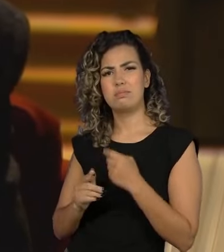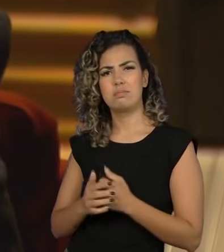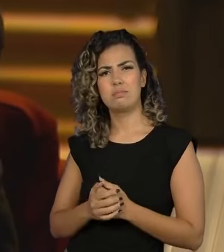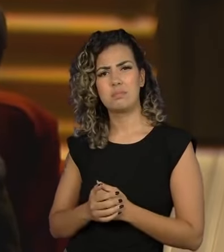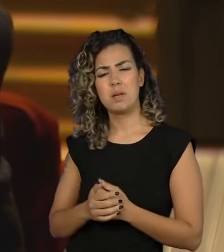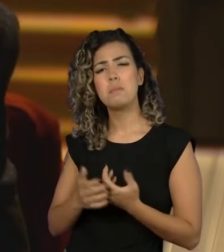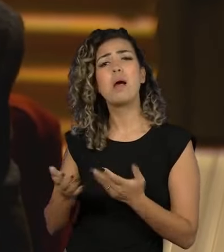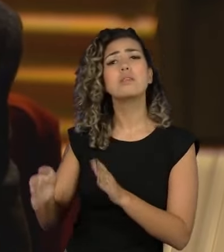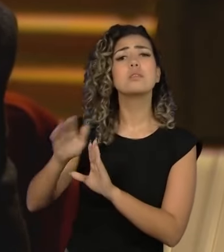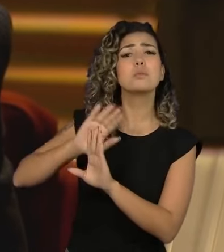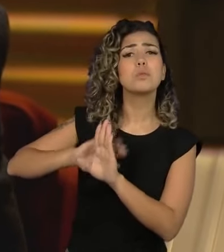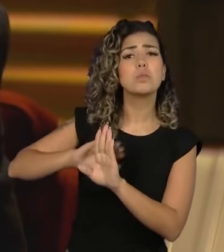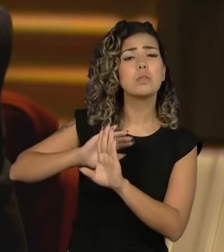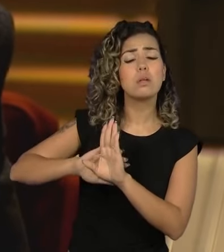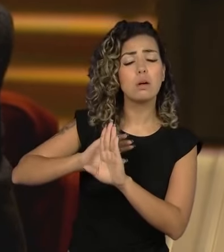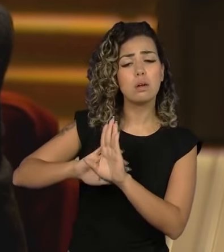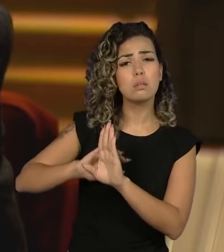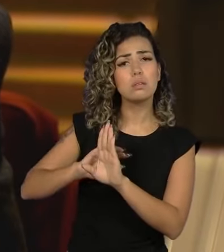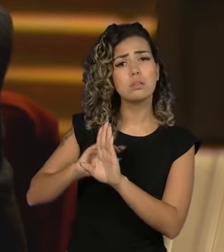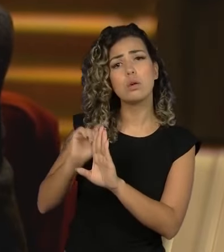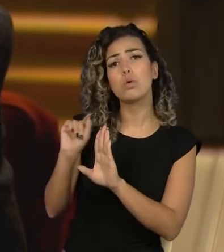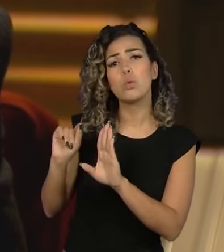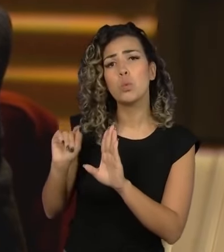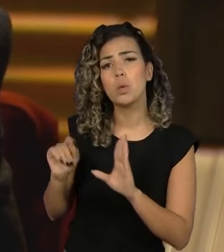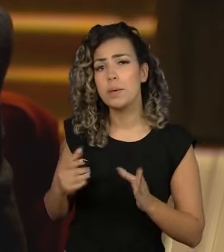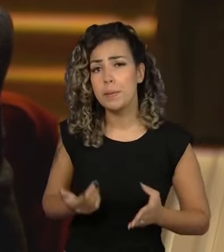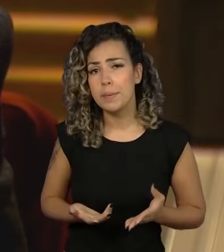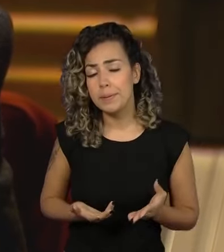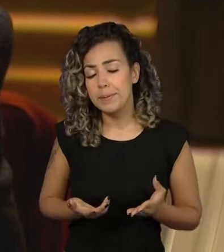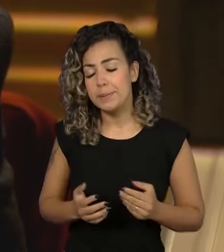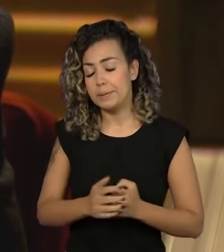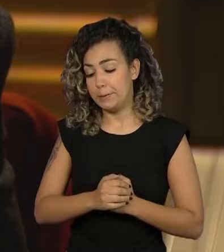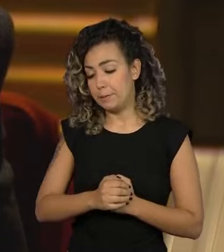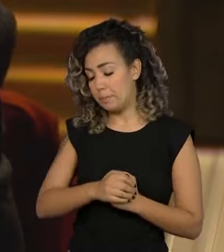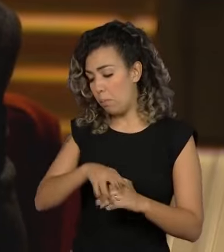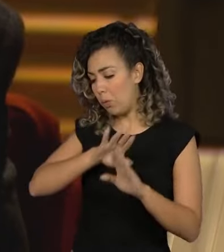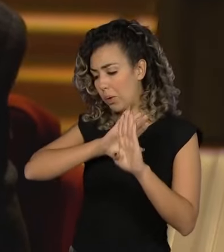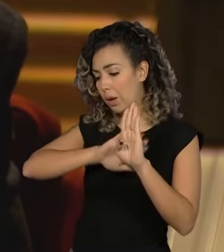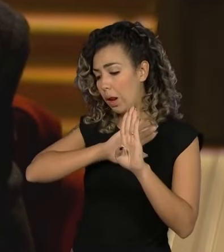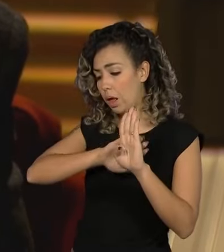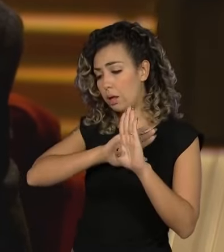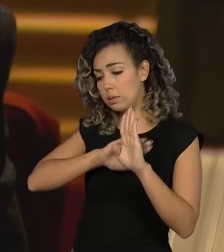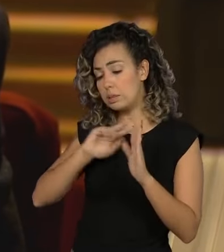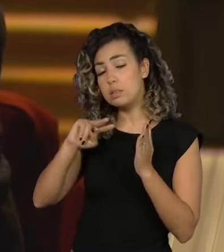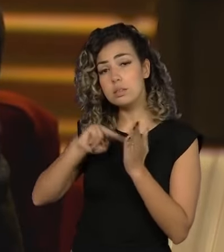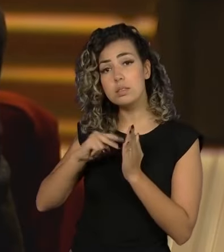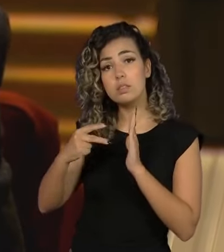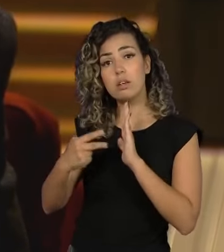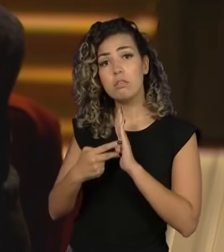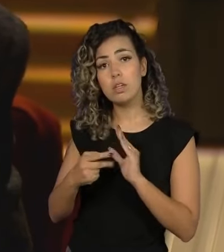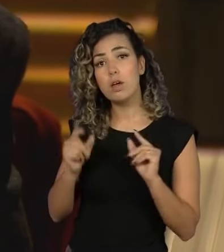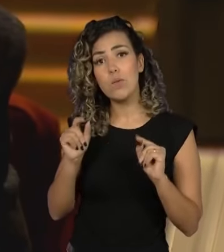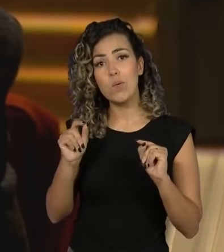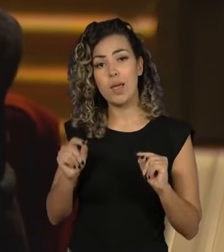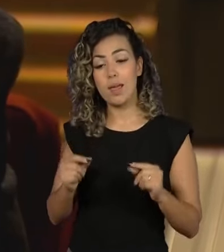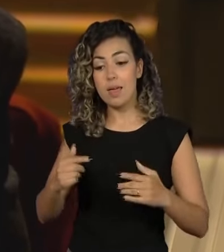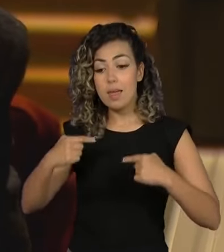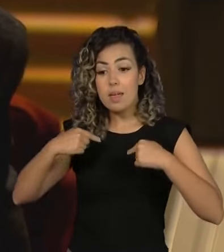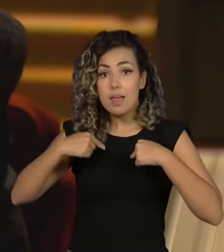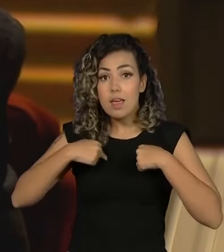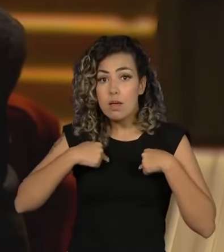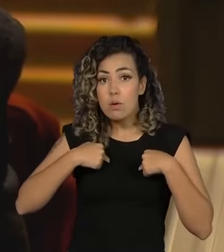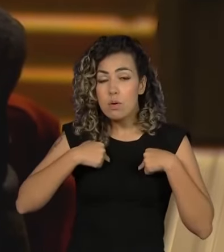trás disso tá por trás disso uma crença de que eu tenha uma